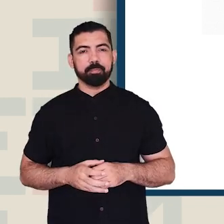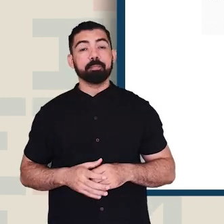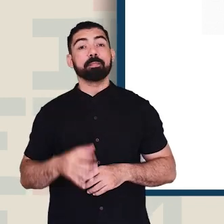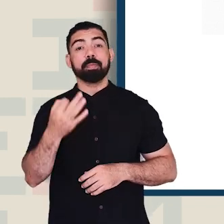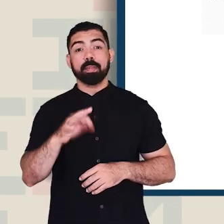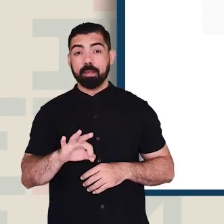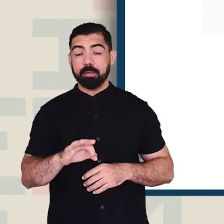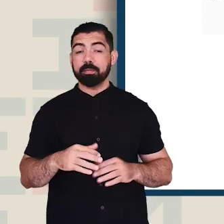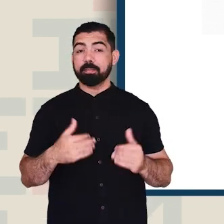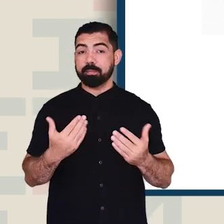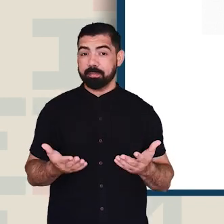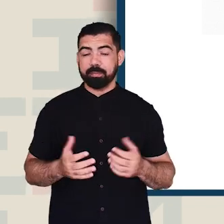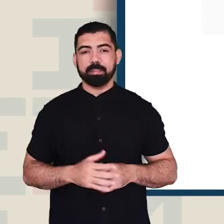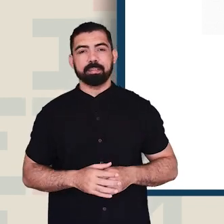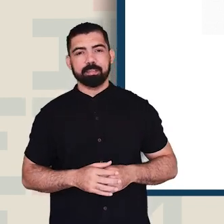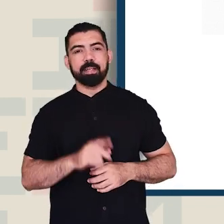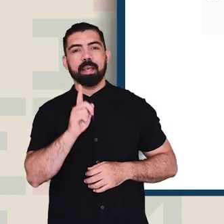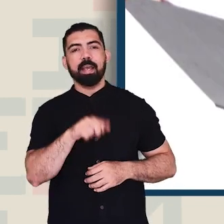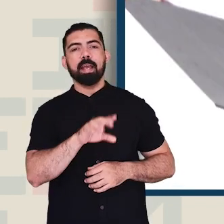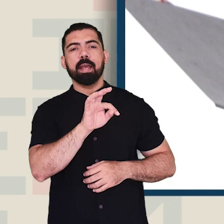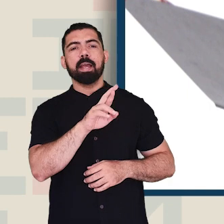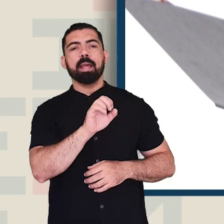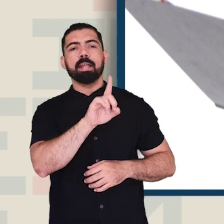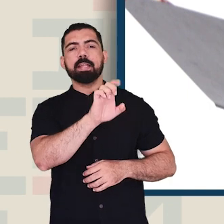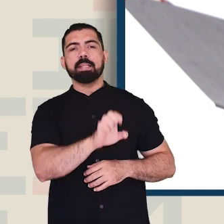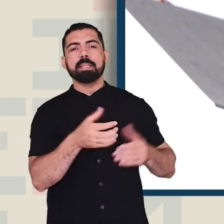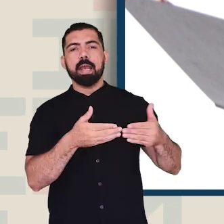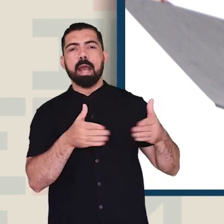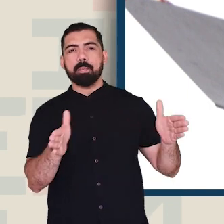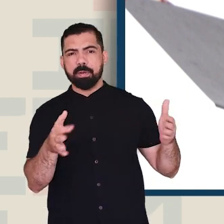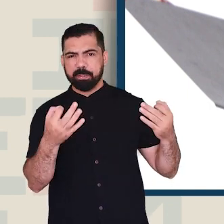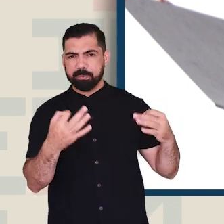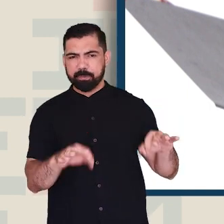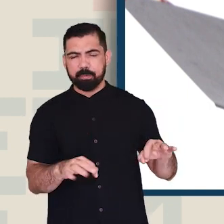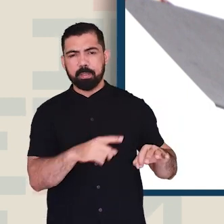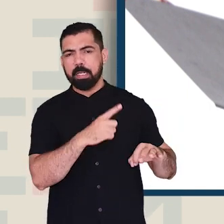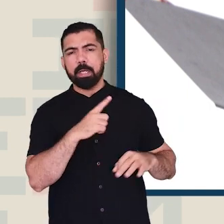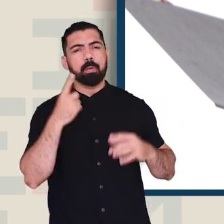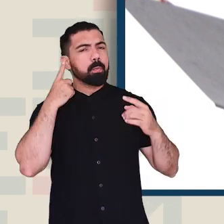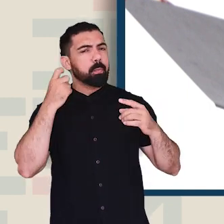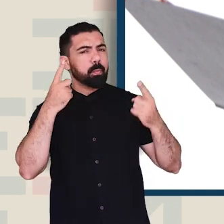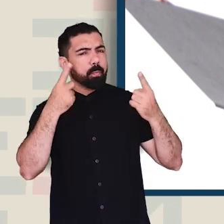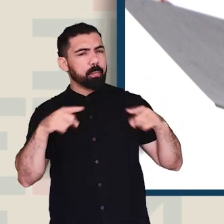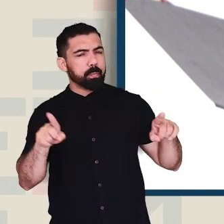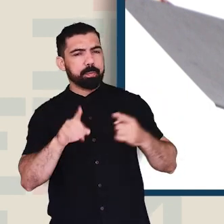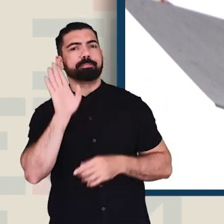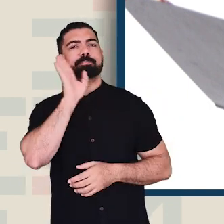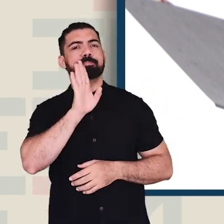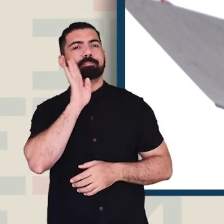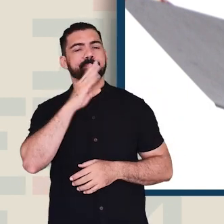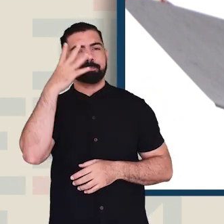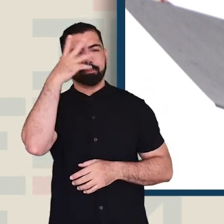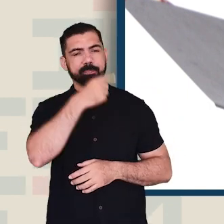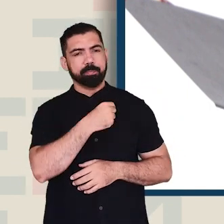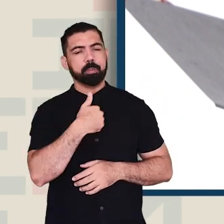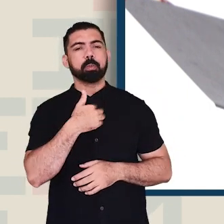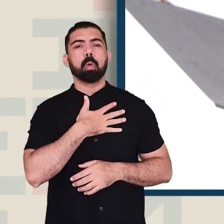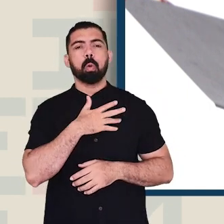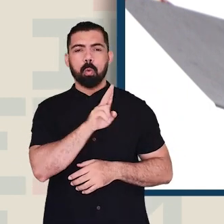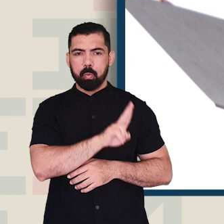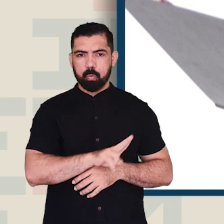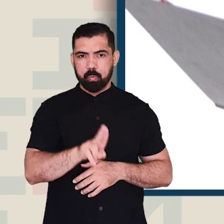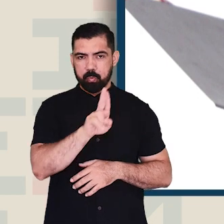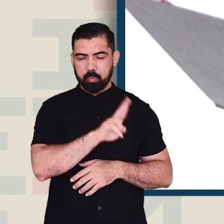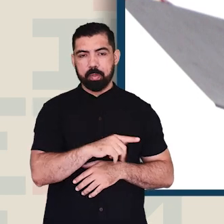Certo? Então, essas são as tríades abertas. As tríades abertas, elas têm uma sonoridade muito legal. Eu gosto muito de usar.